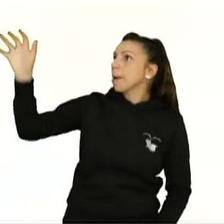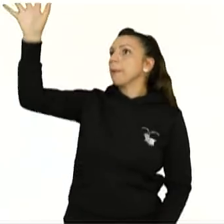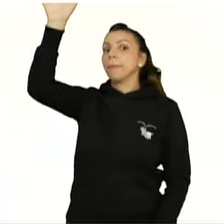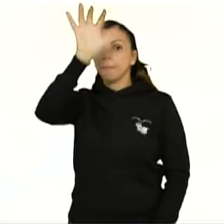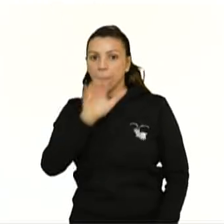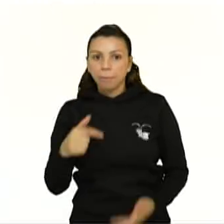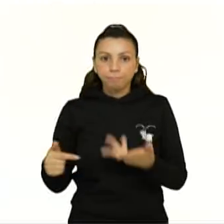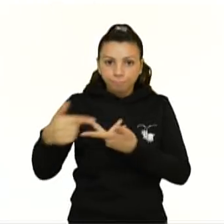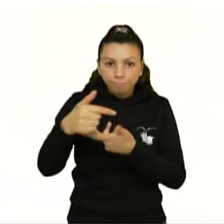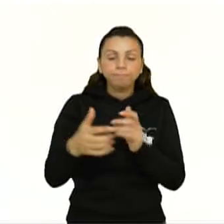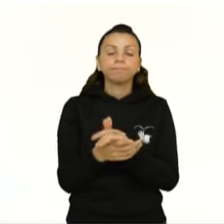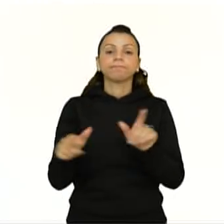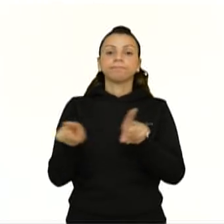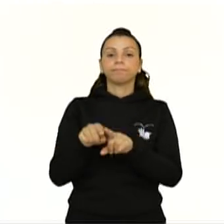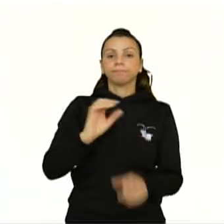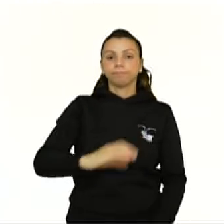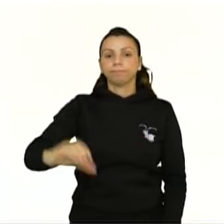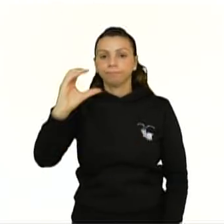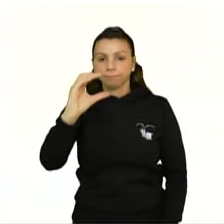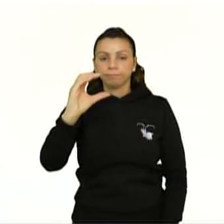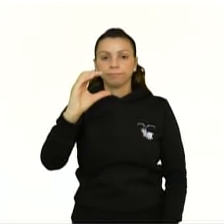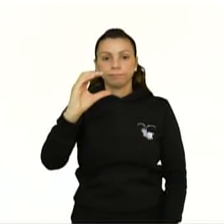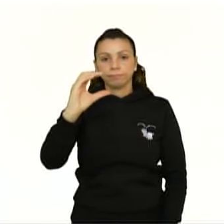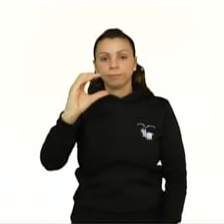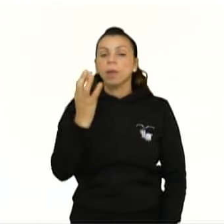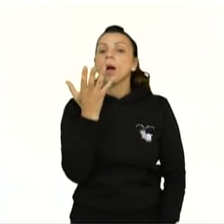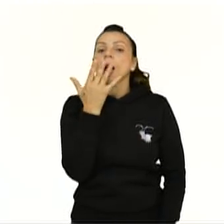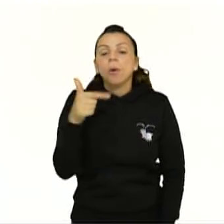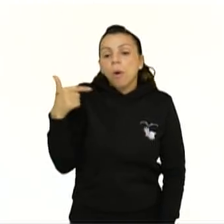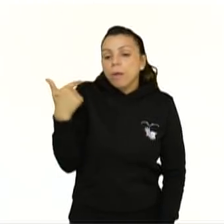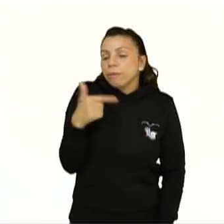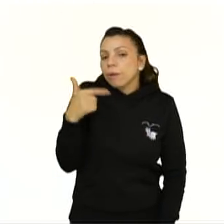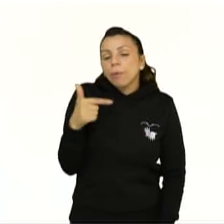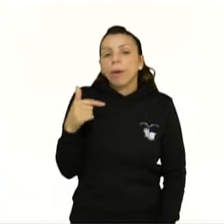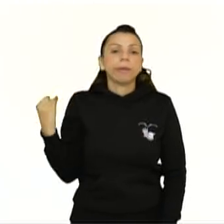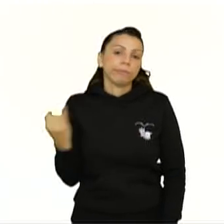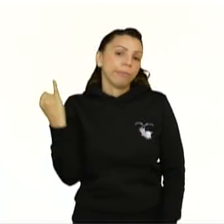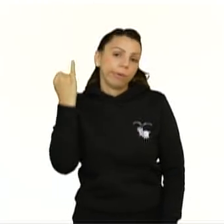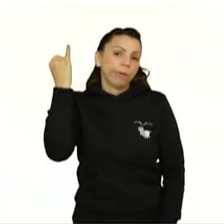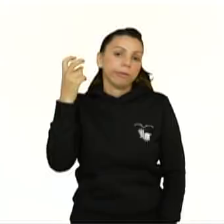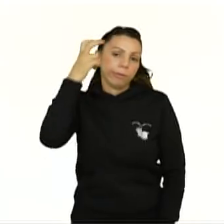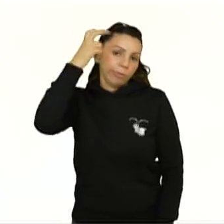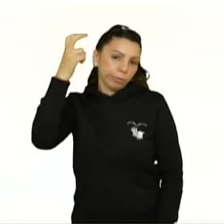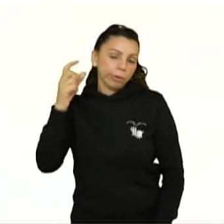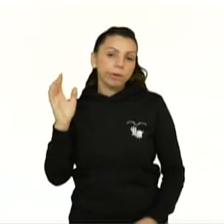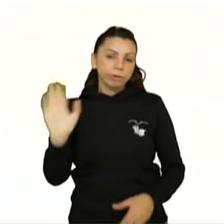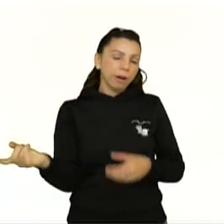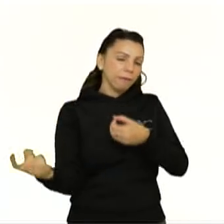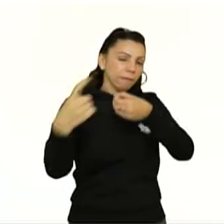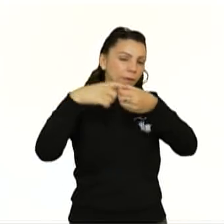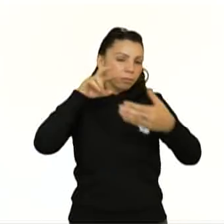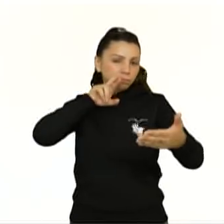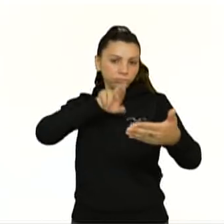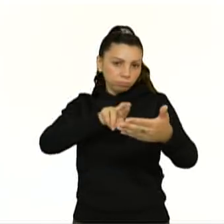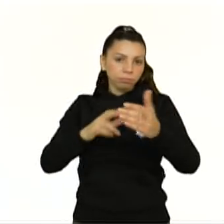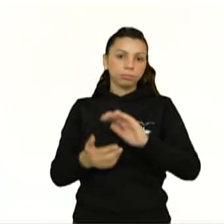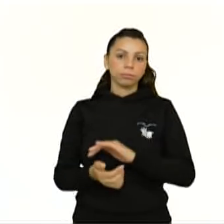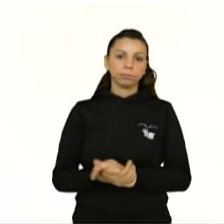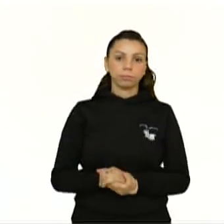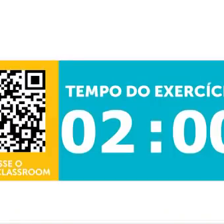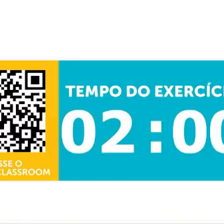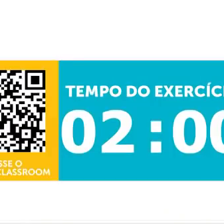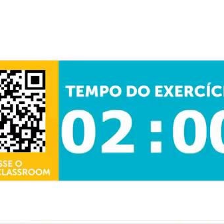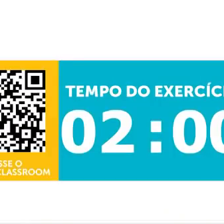partes do mundo. Ou C. A cor não tem muita relevância nas culturas. Já volto para a gente ver essa resposta aqui.